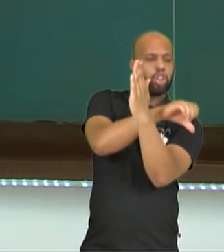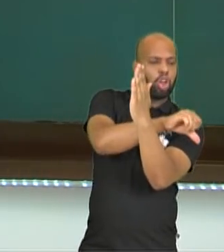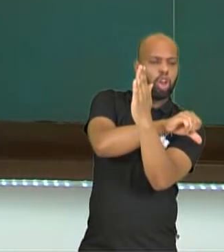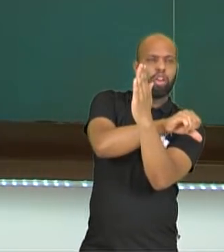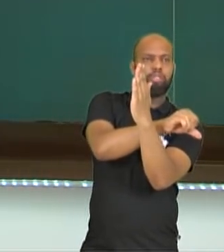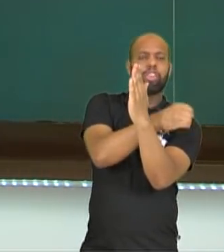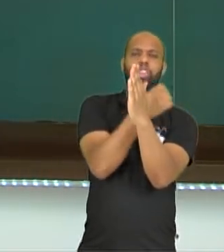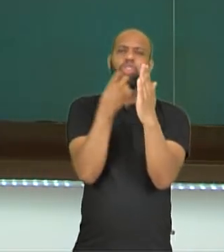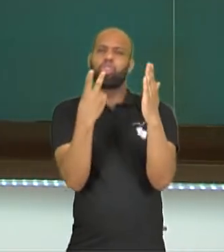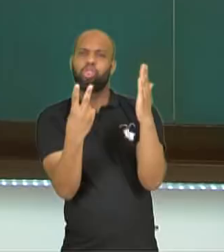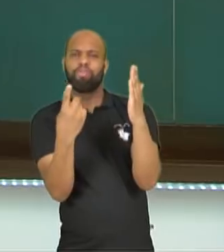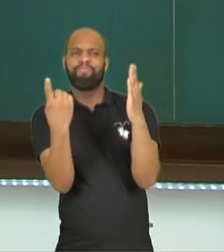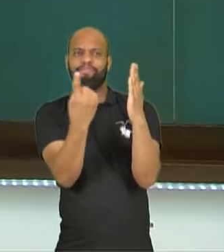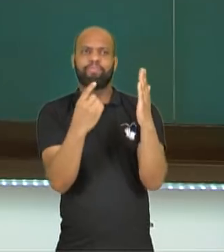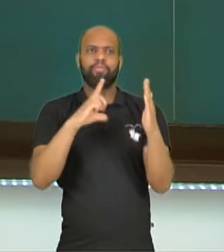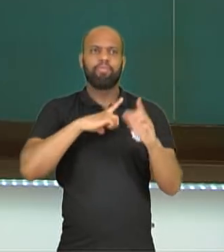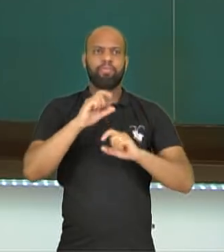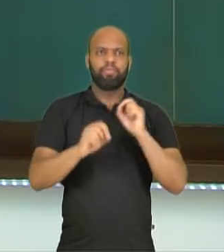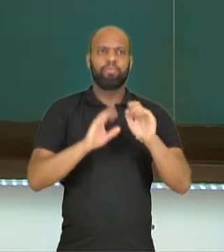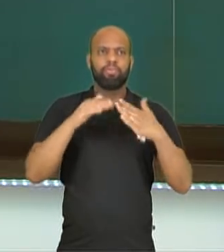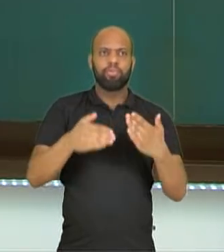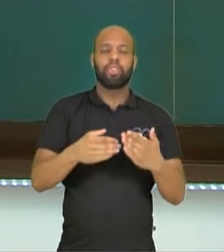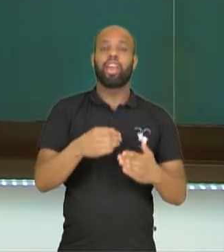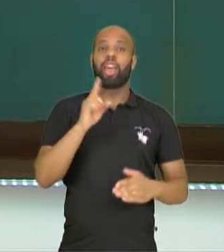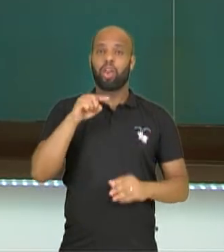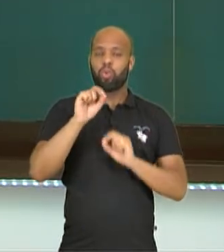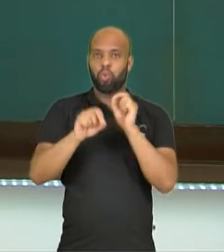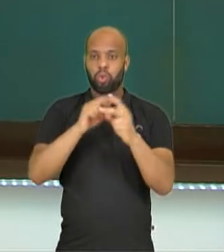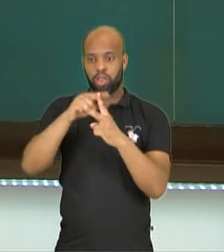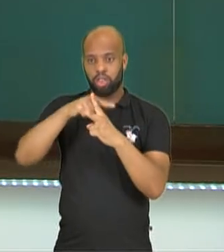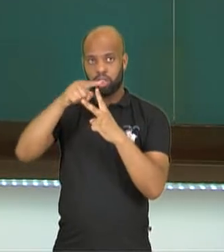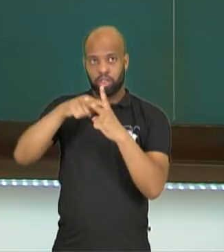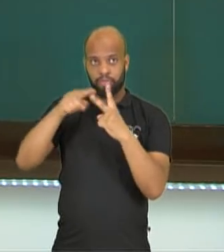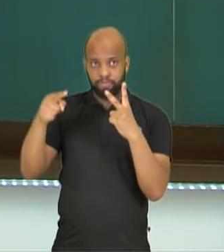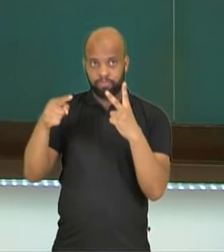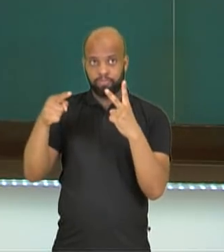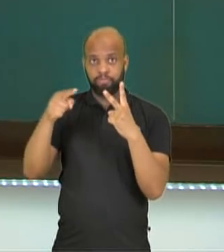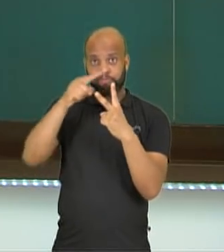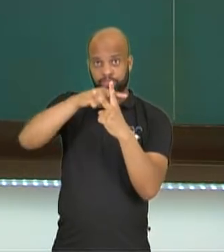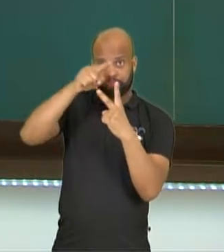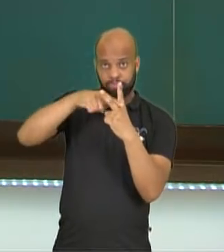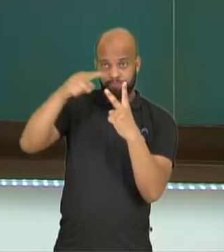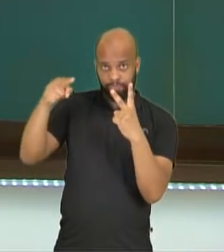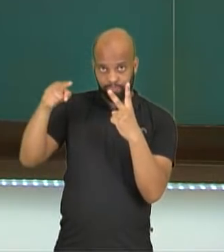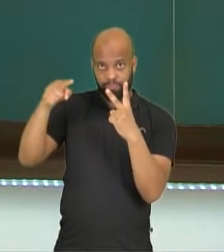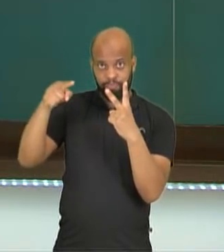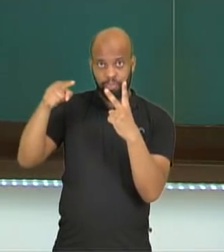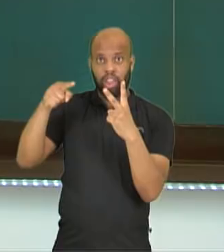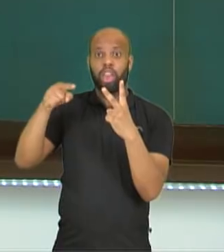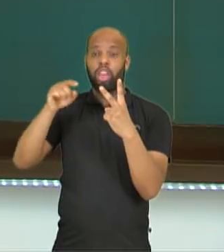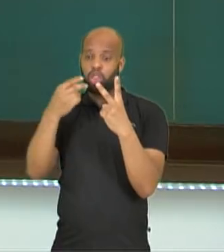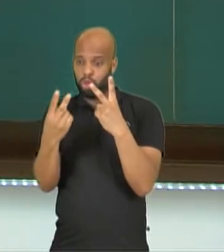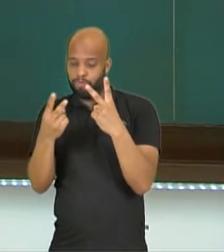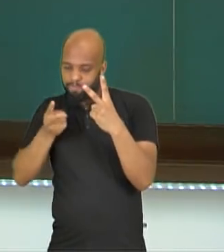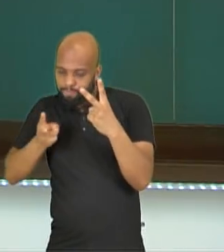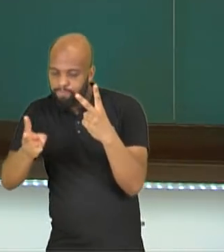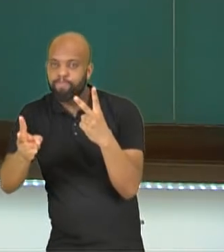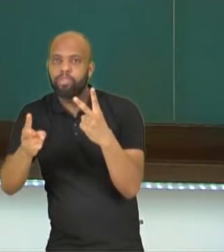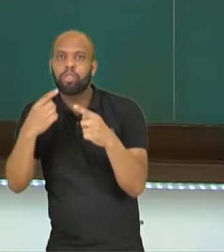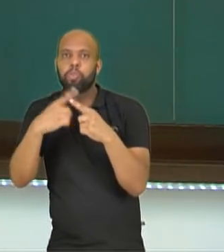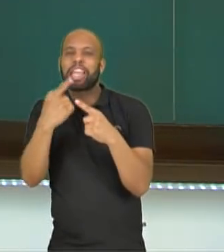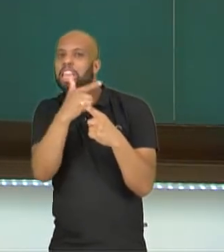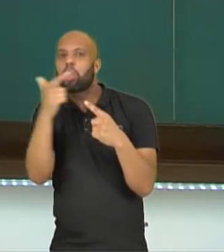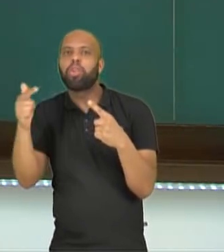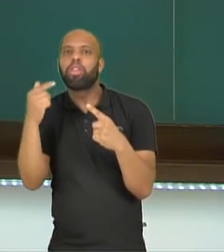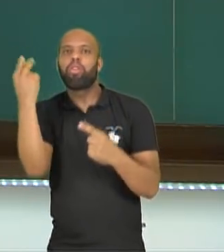18 é a raiz de 2 vezes 3 ao quadrado. Então, é só o carinha que está ao quadrado que vai sair para fora da raiz. Olha lá, ó. E o